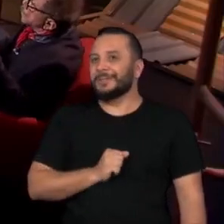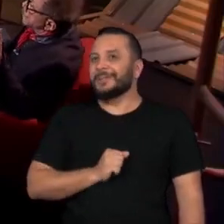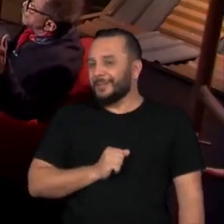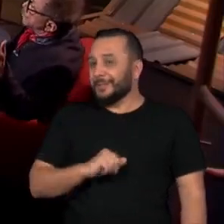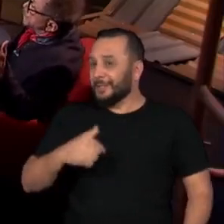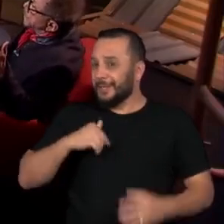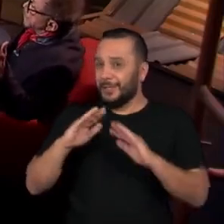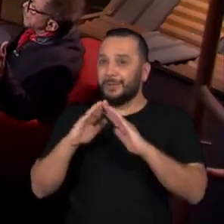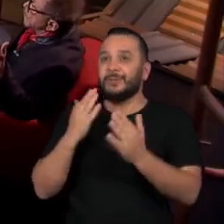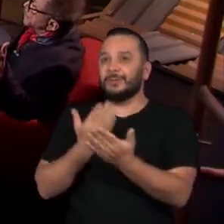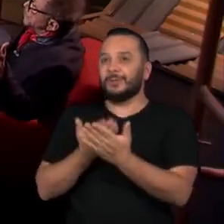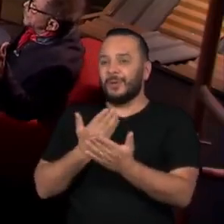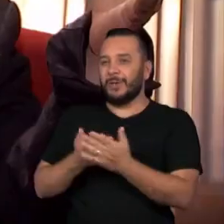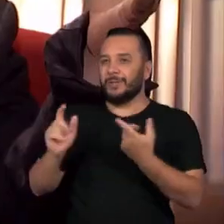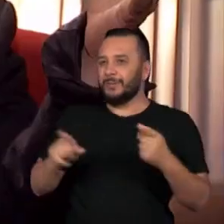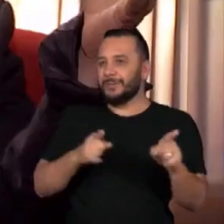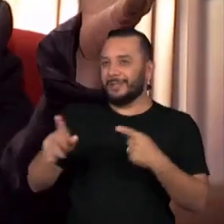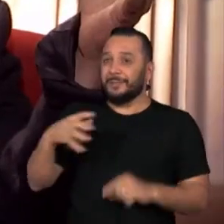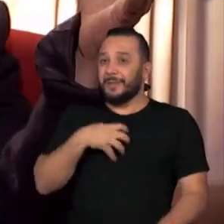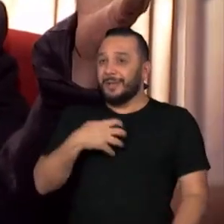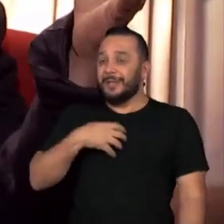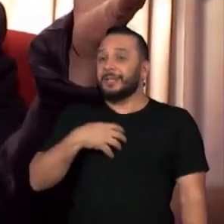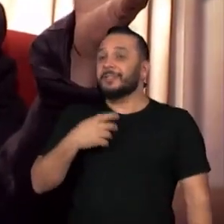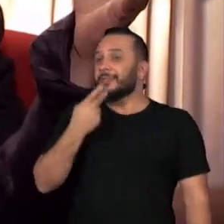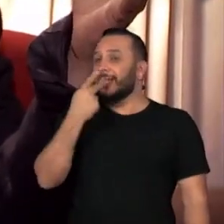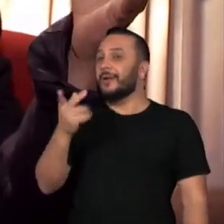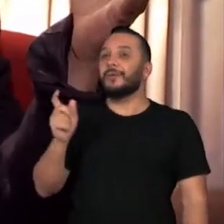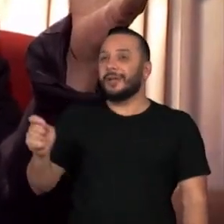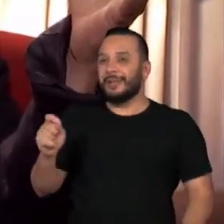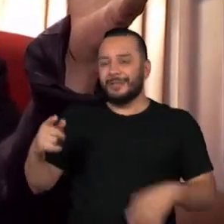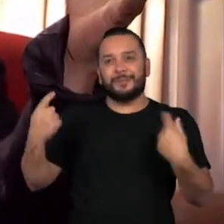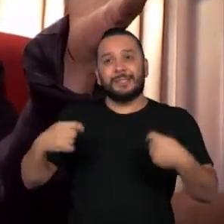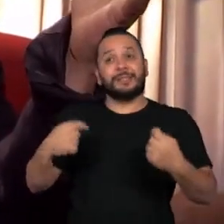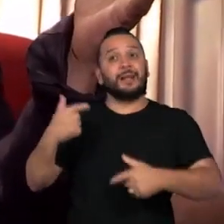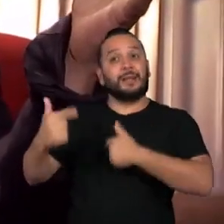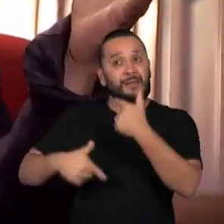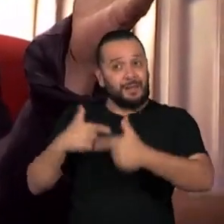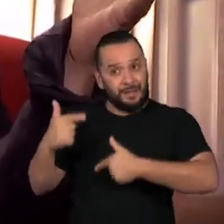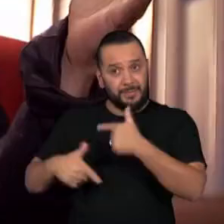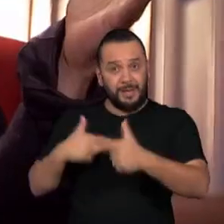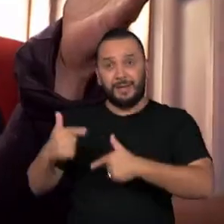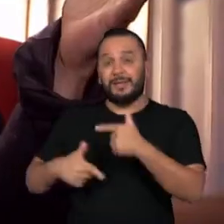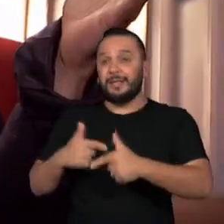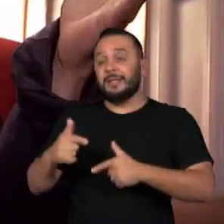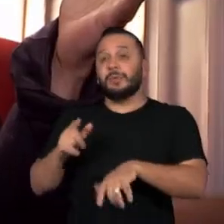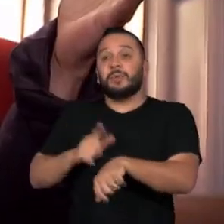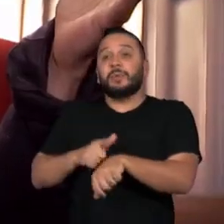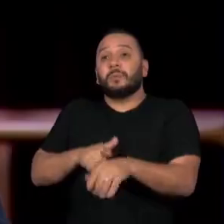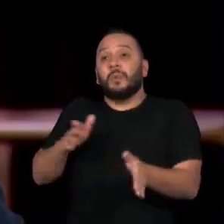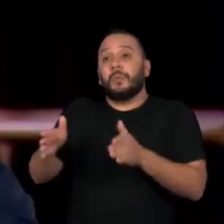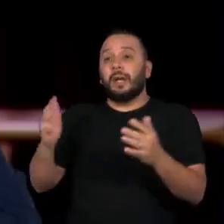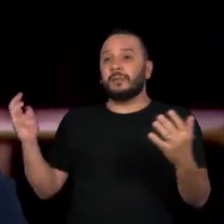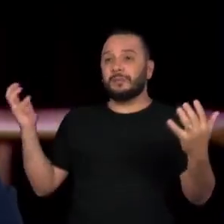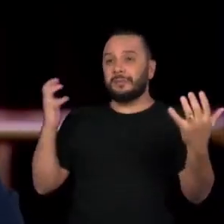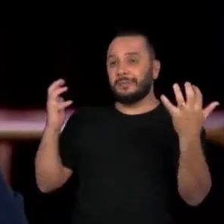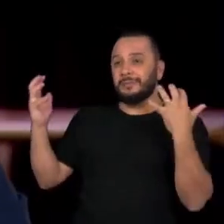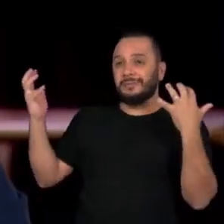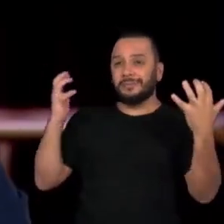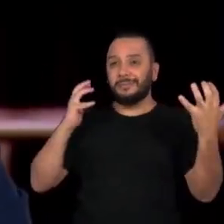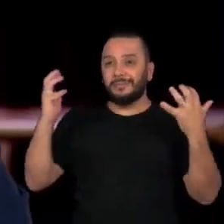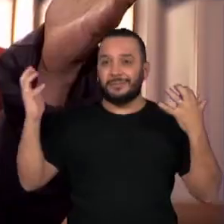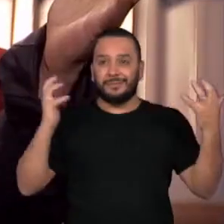dizia na escola de música é preciso estar trabalhando na hora que a inspiração chega assim